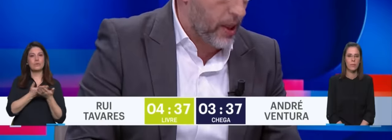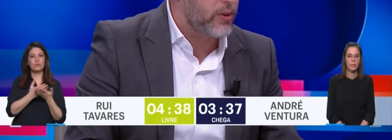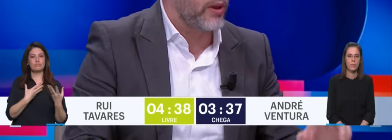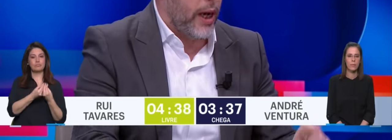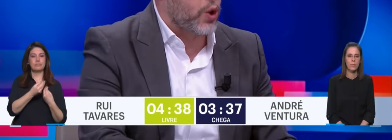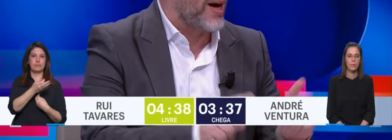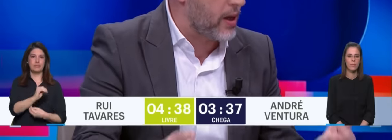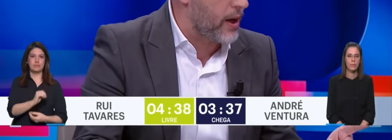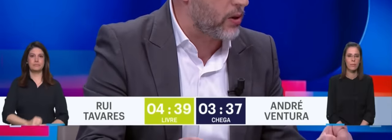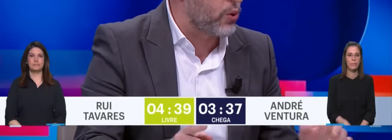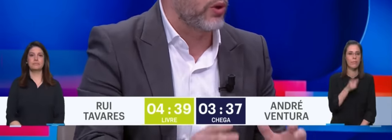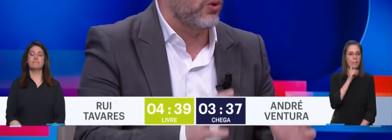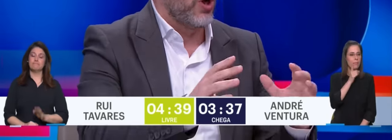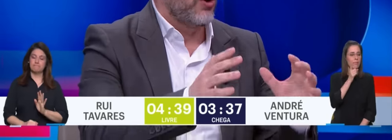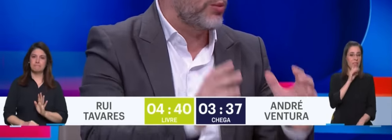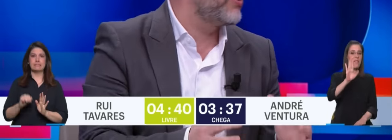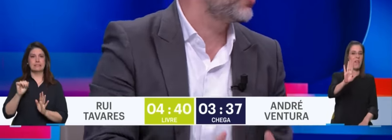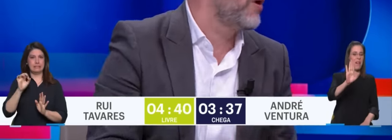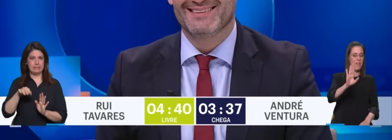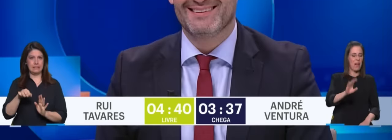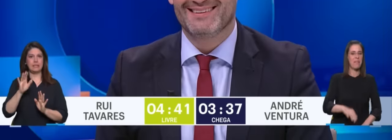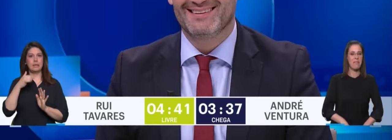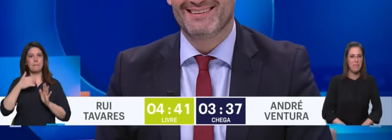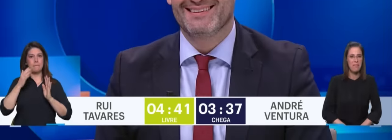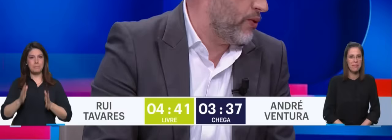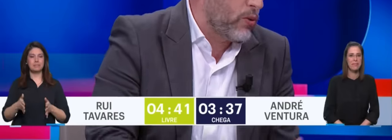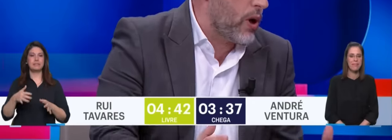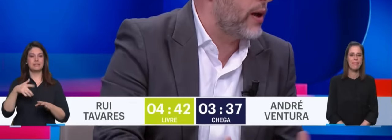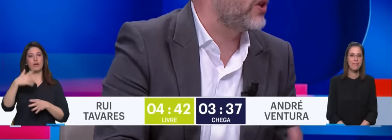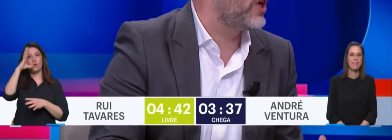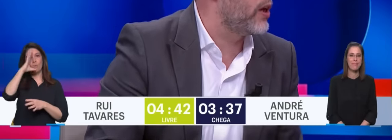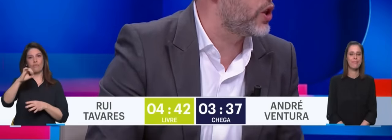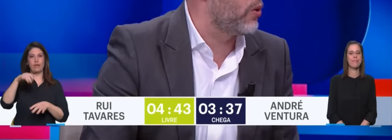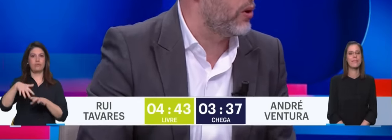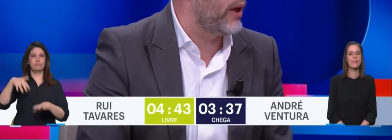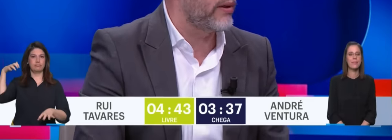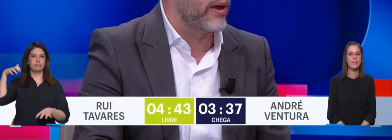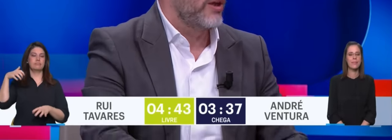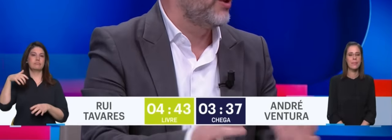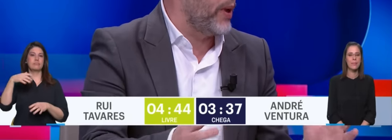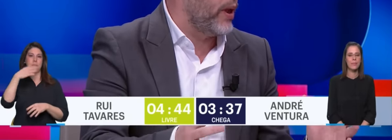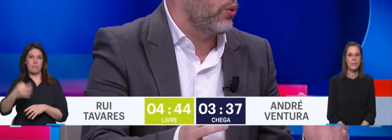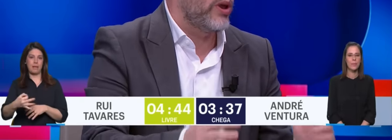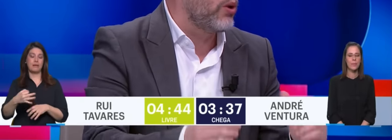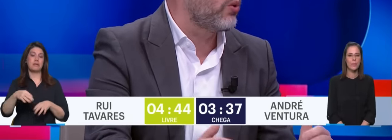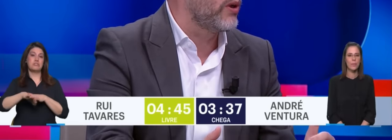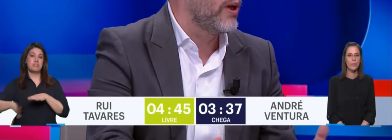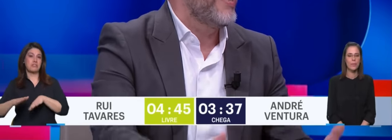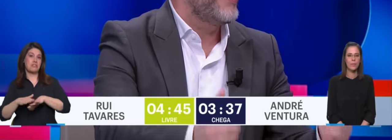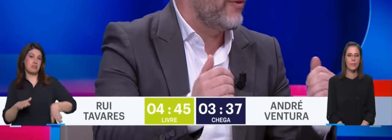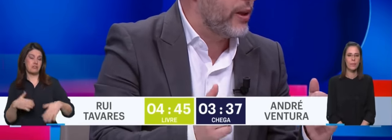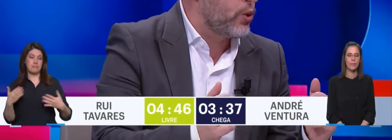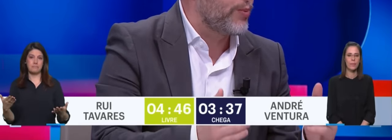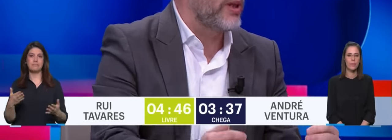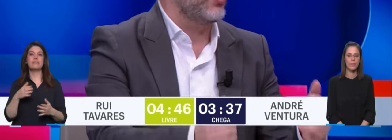certamente e acho que mais alargada do que isso nós precisamos de uma maioria de governo Clara seja ela de esquerda ou de direita dependendo daquilo que